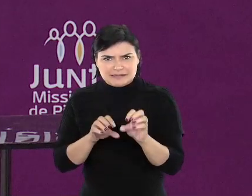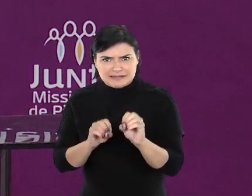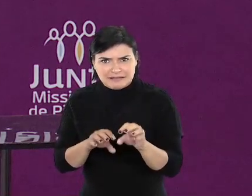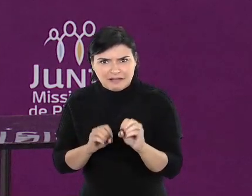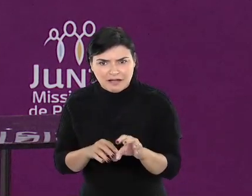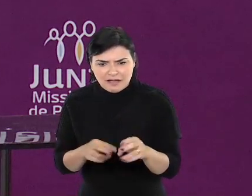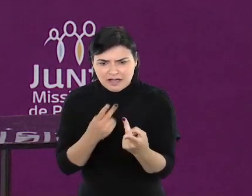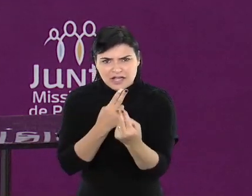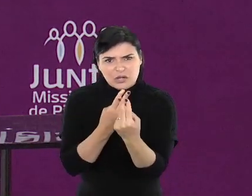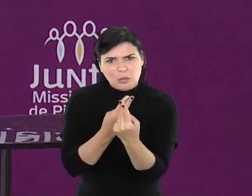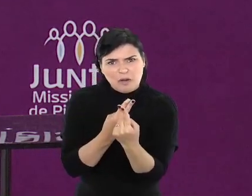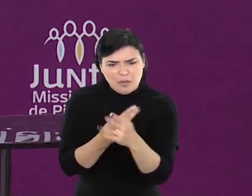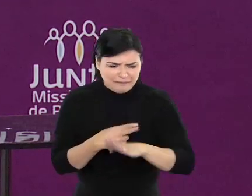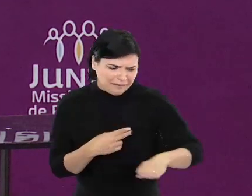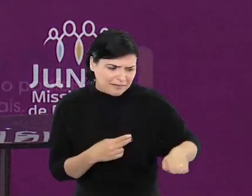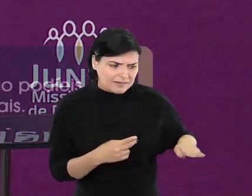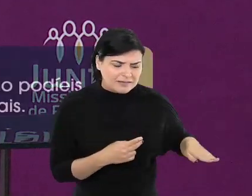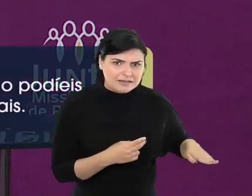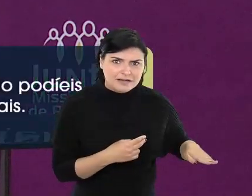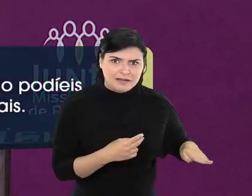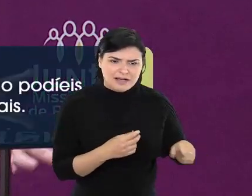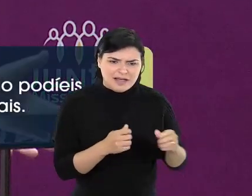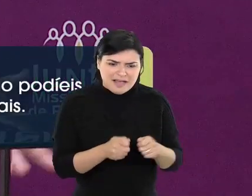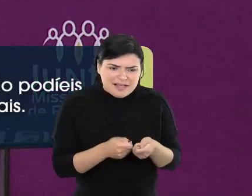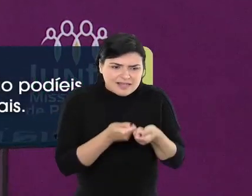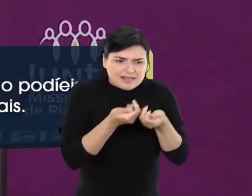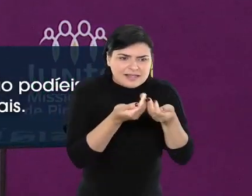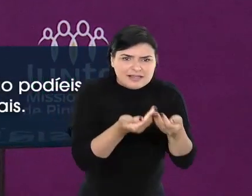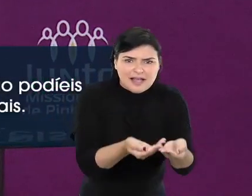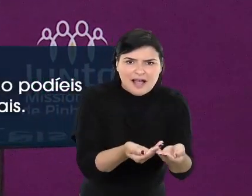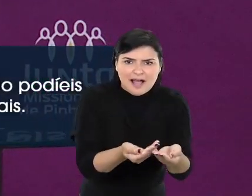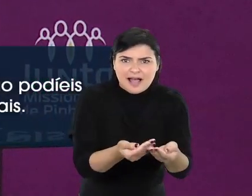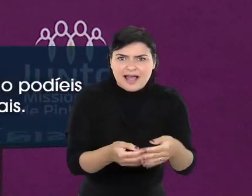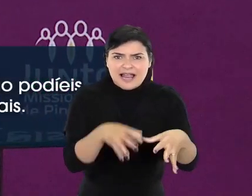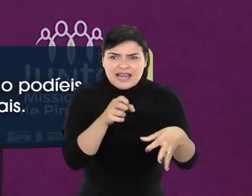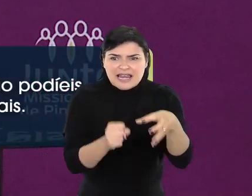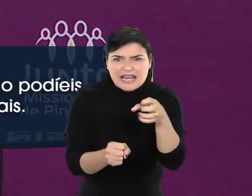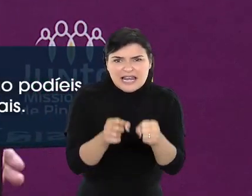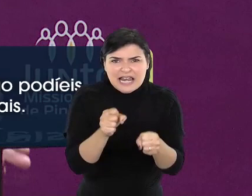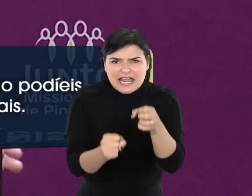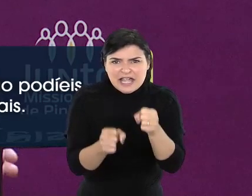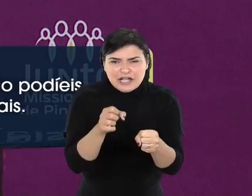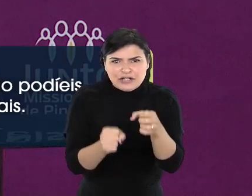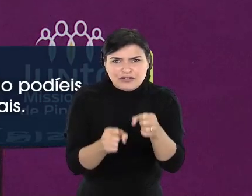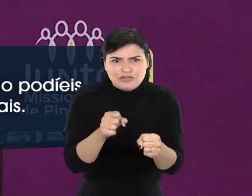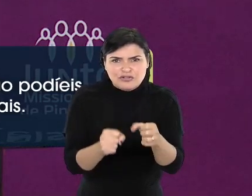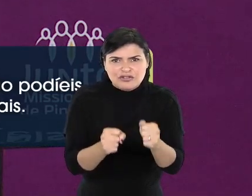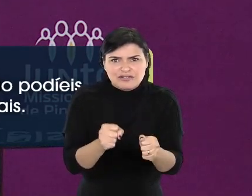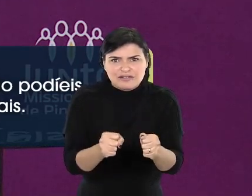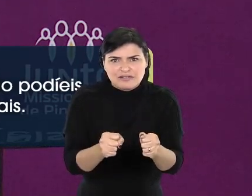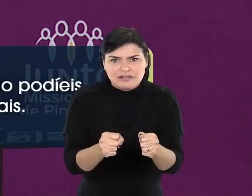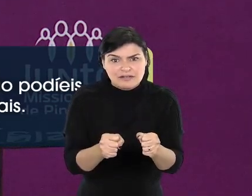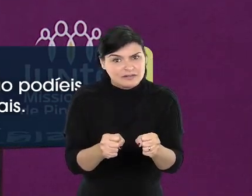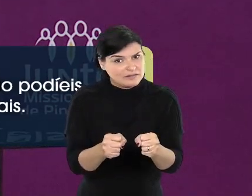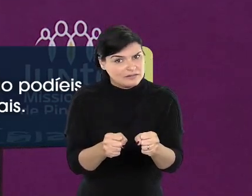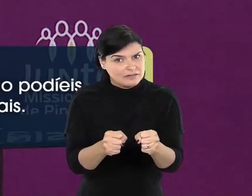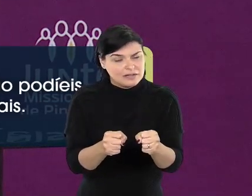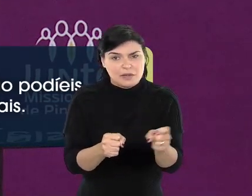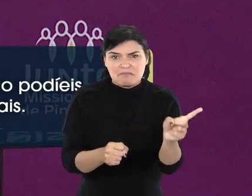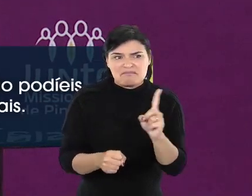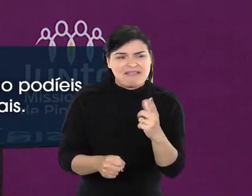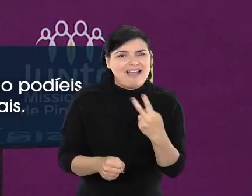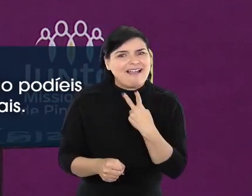vos dei a beber não vos de alimentos sólido porque ainda não podia ir suportá-lo nem ainda agora porque podias porque